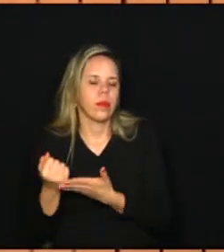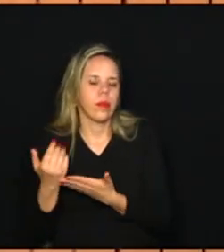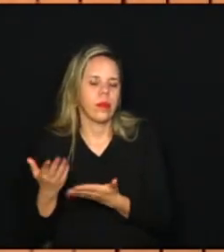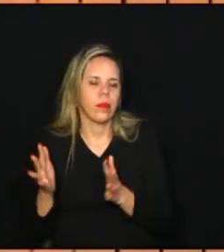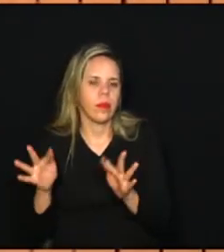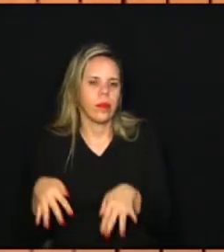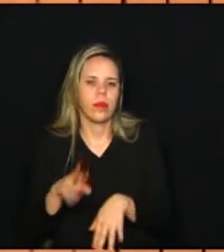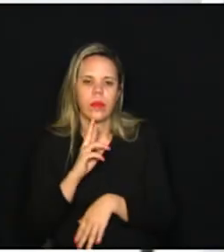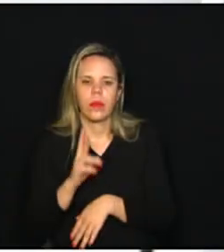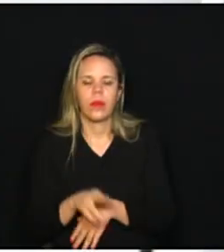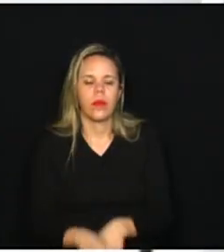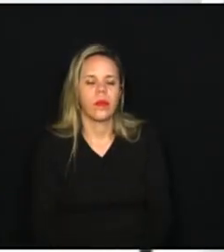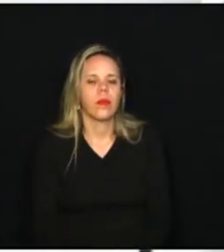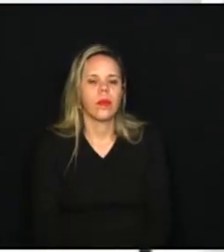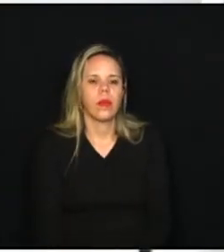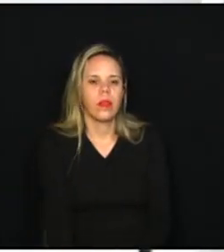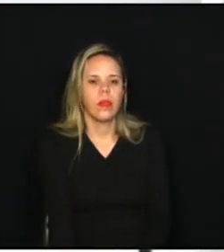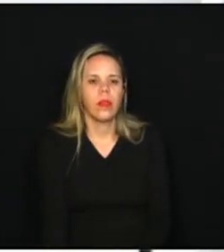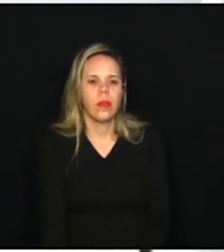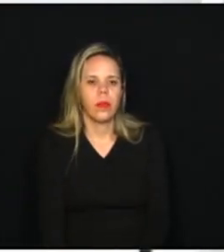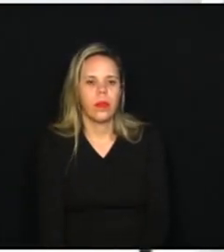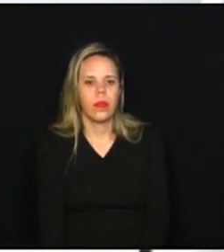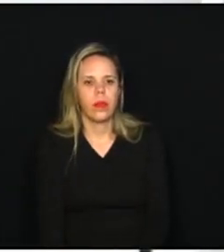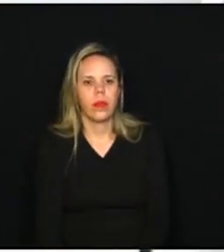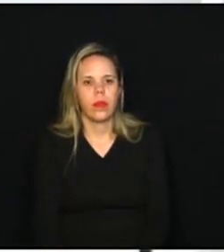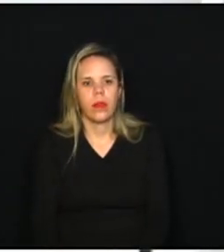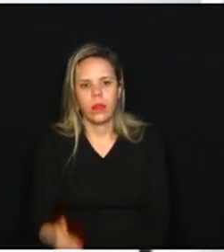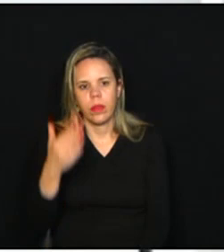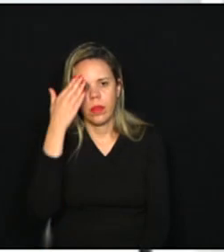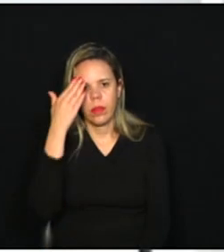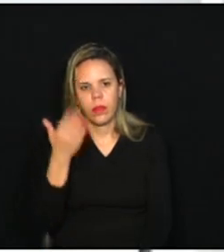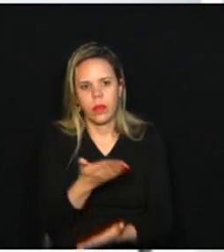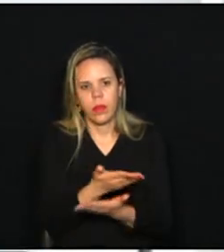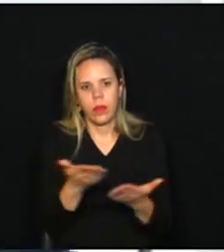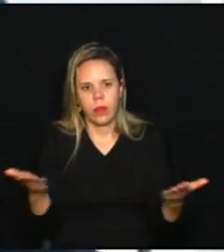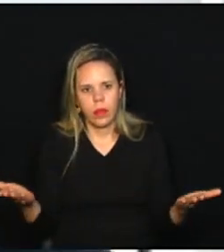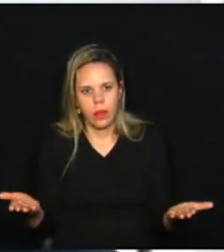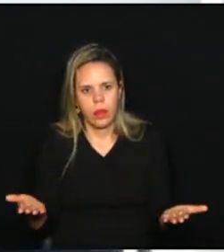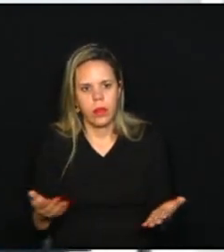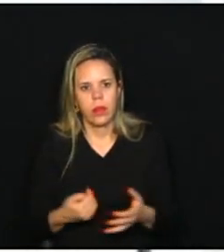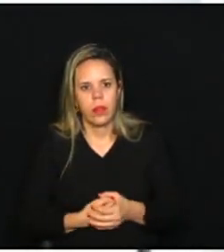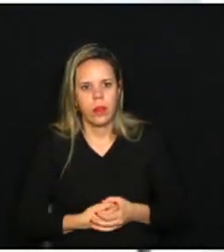as respostas. A gente agradece o fato